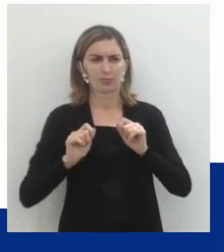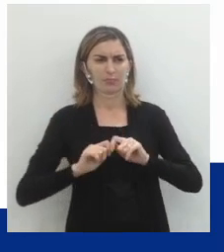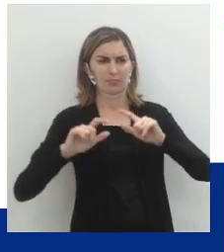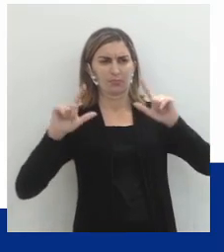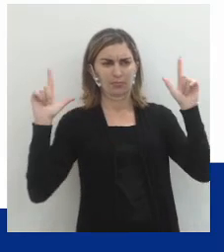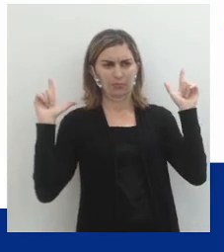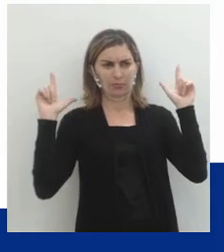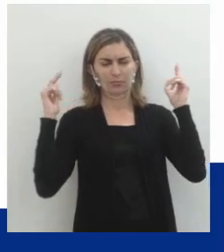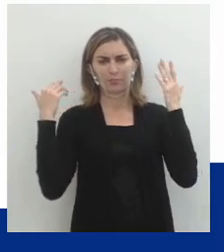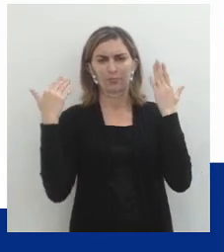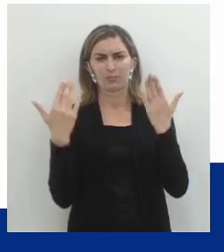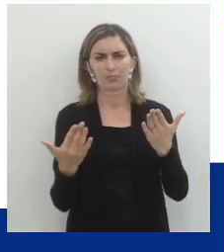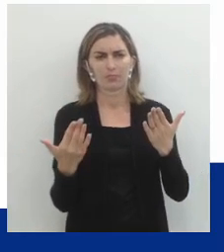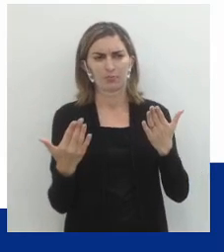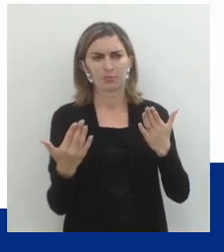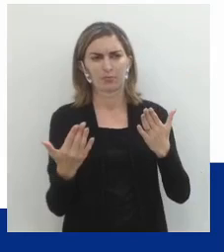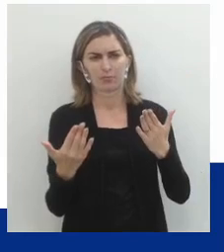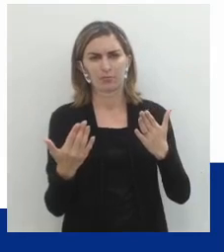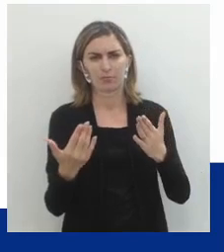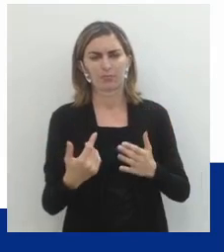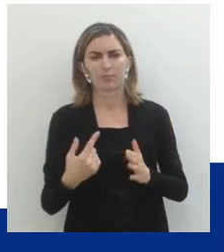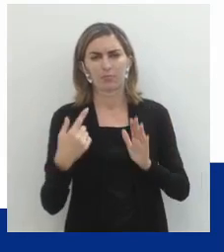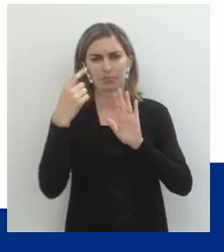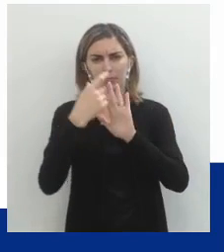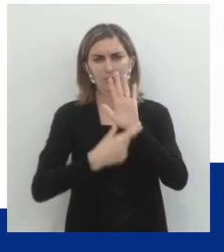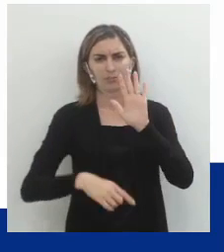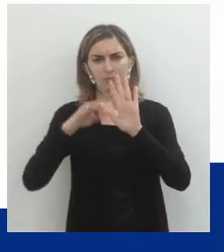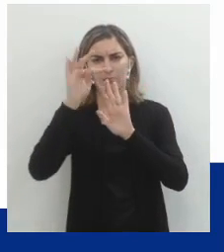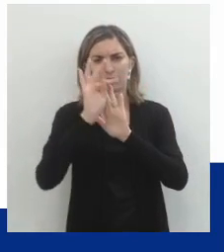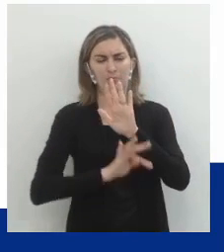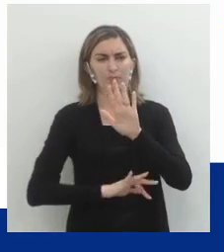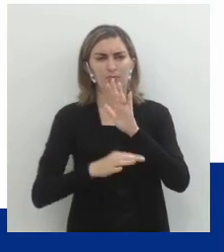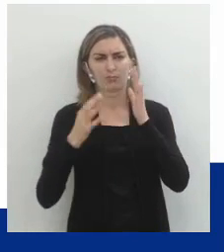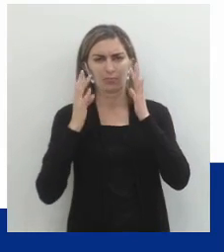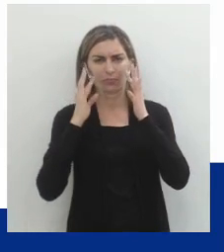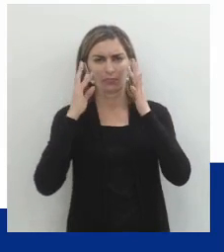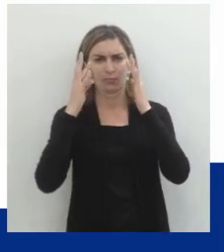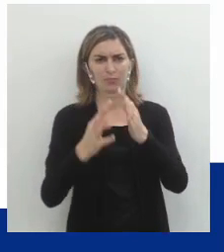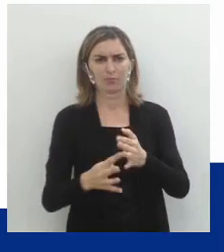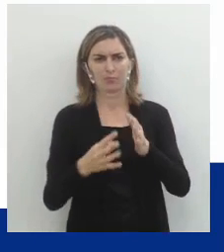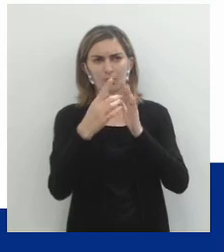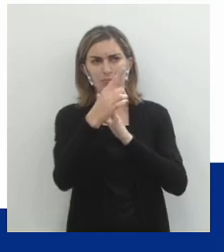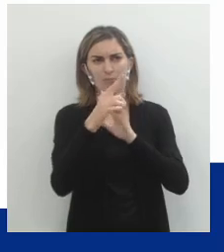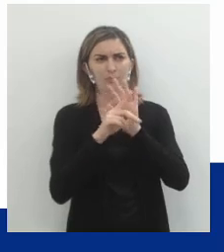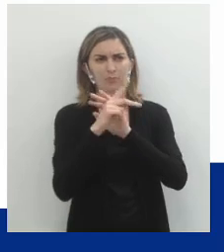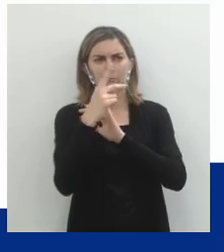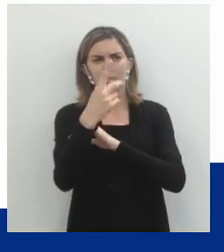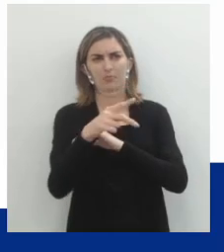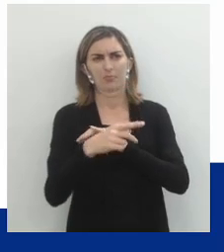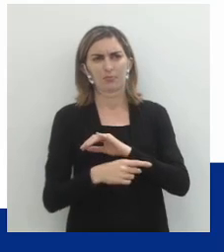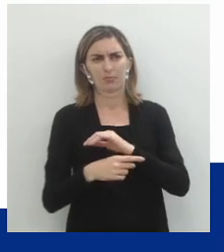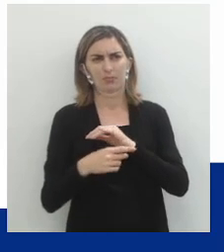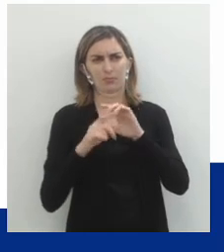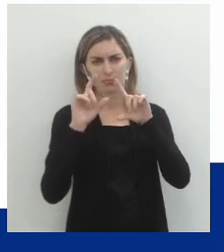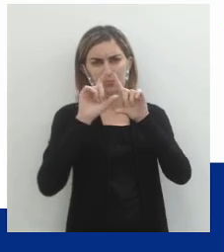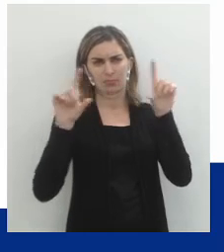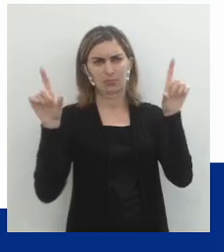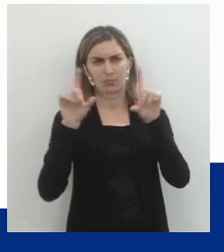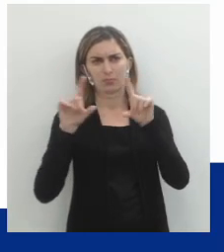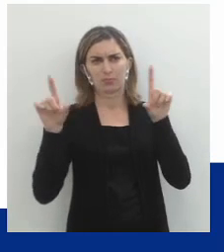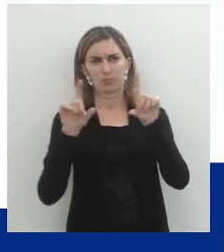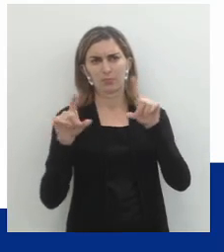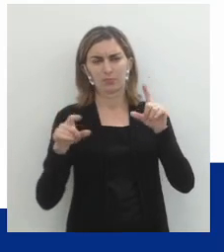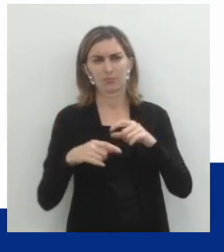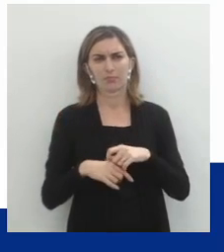dar um destaque para você, galera. Pega aqui o marca-texto. Eu queria que você prestasse atenção somente a essa parte aqui do que está escrito nessa linha, tá